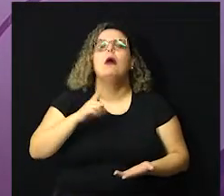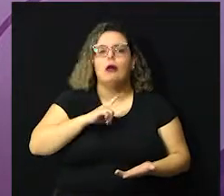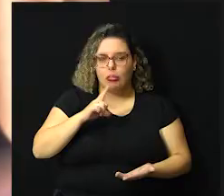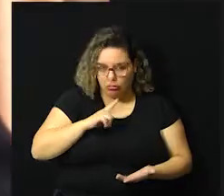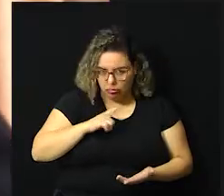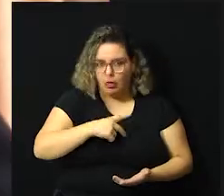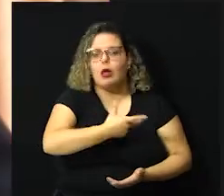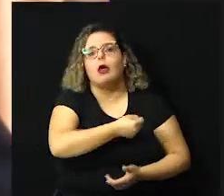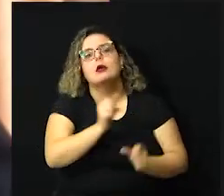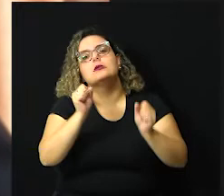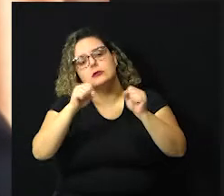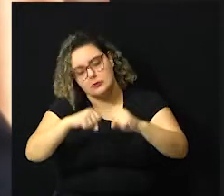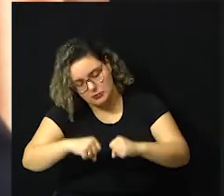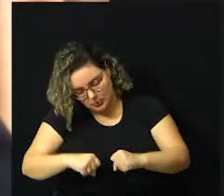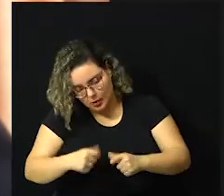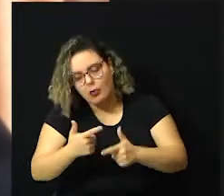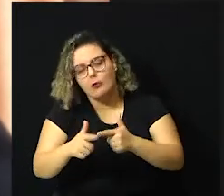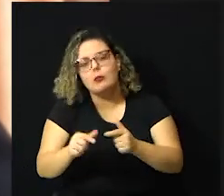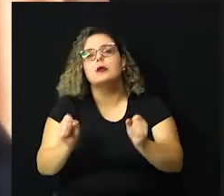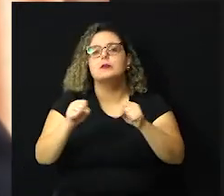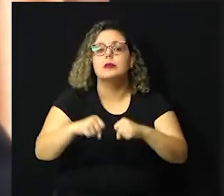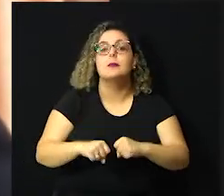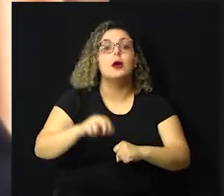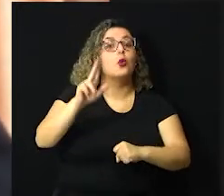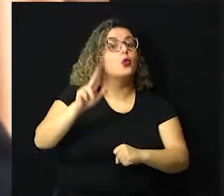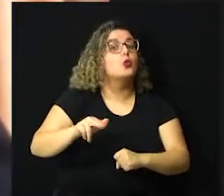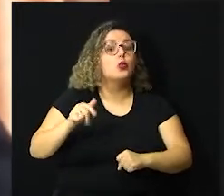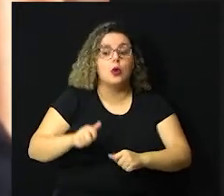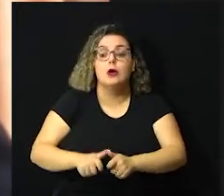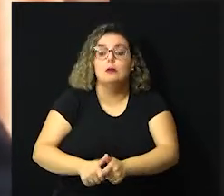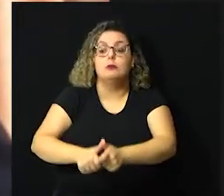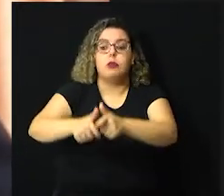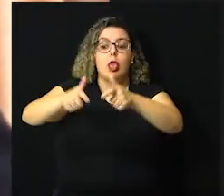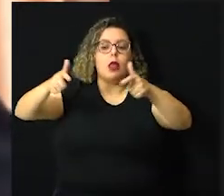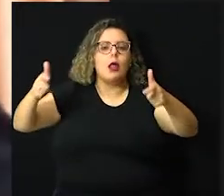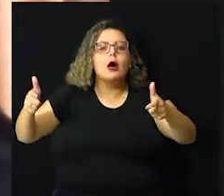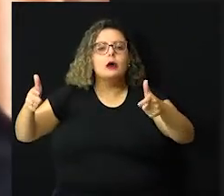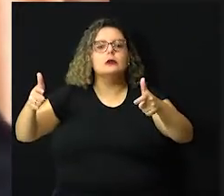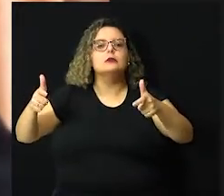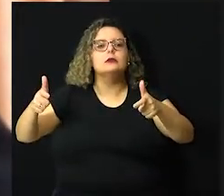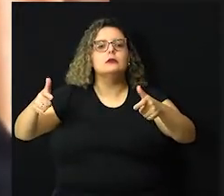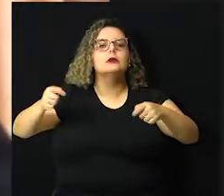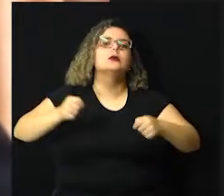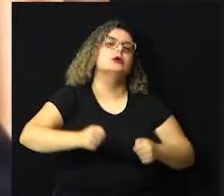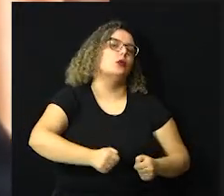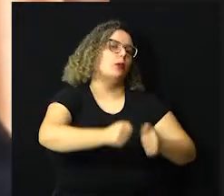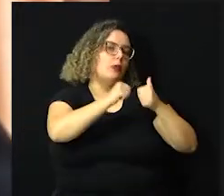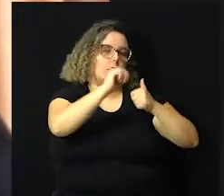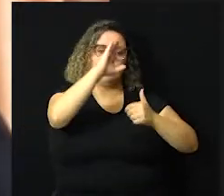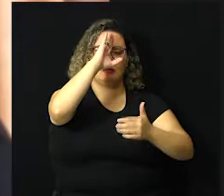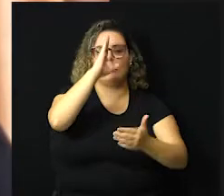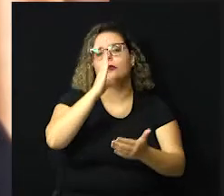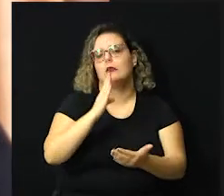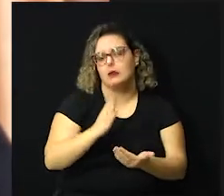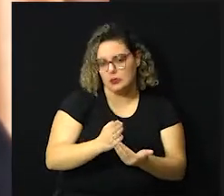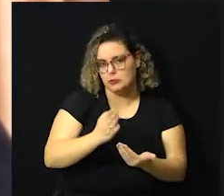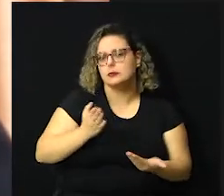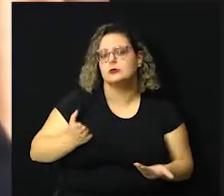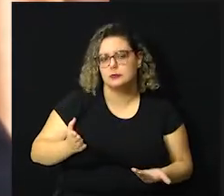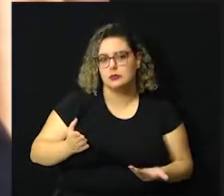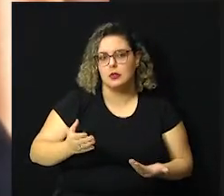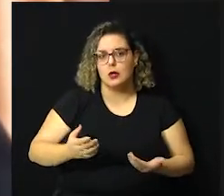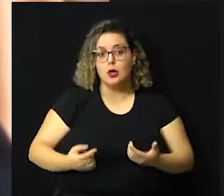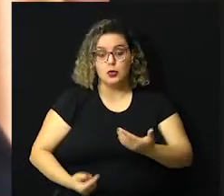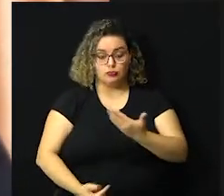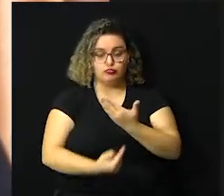efeito pós-vacinal? Existe, mas ele não pode nunca ter uma magnitude maior do que o seu efeito principal, que é induzir o sistema